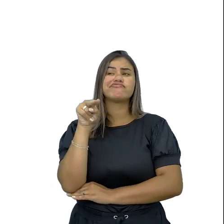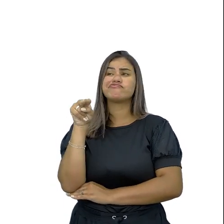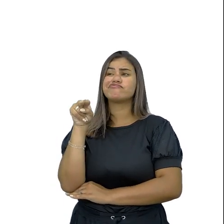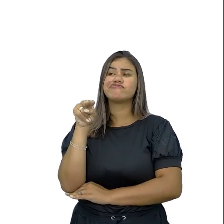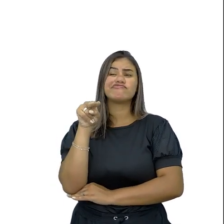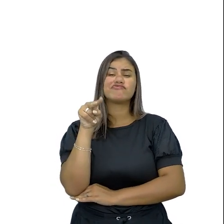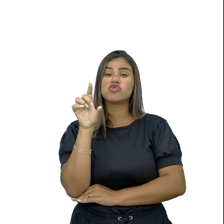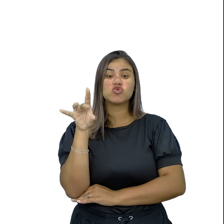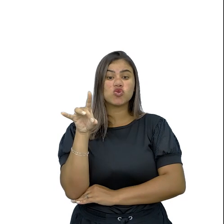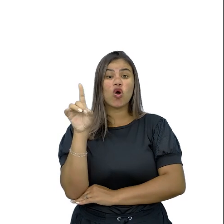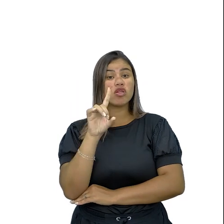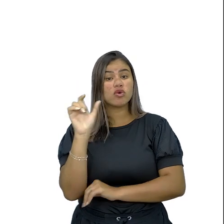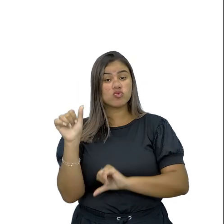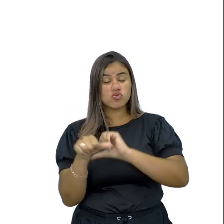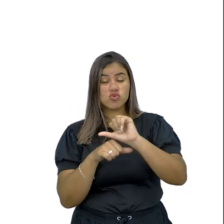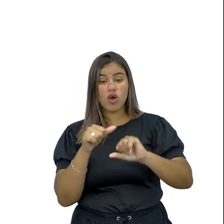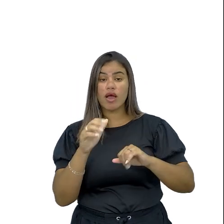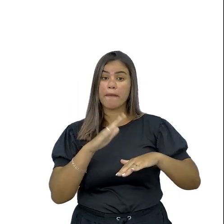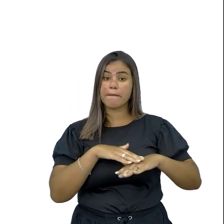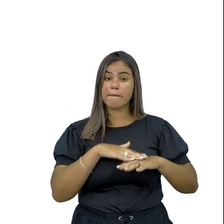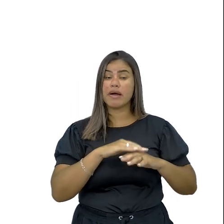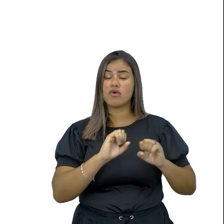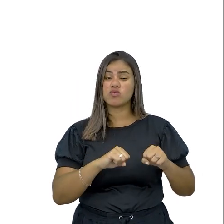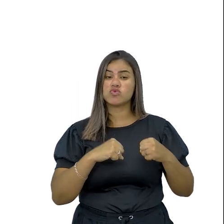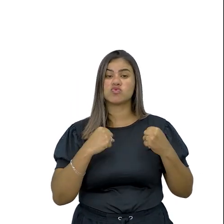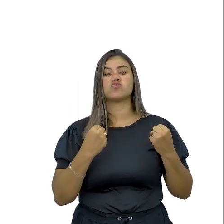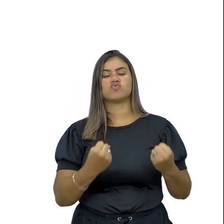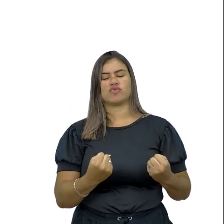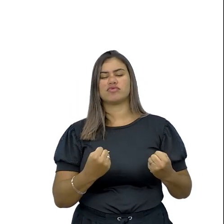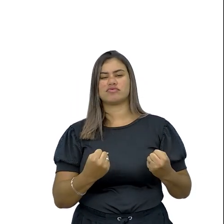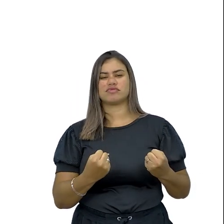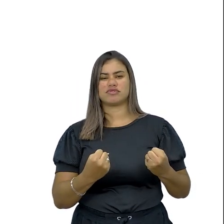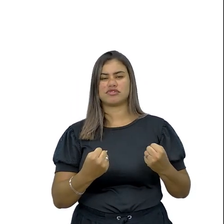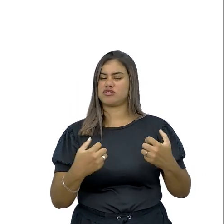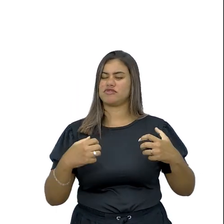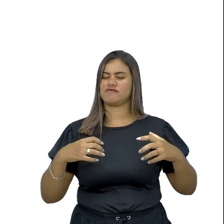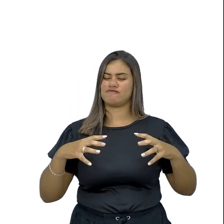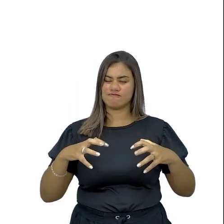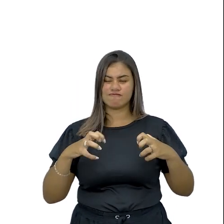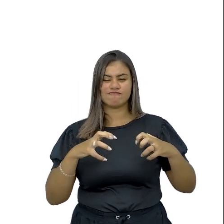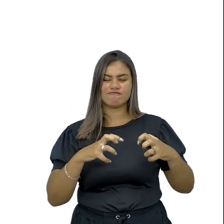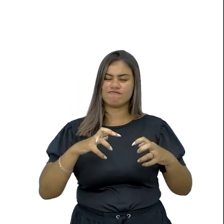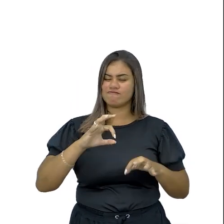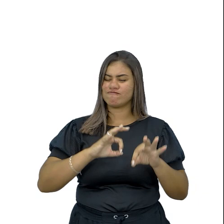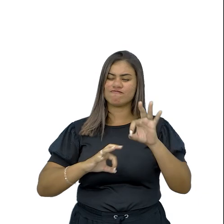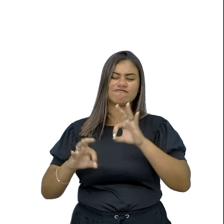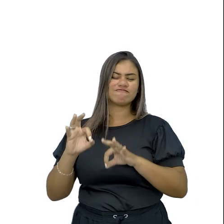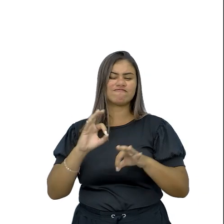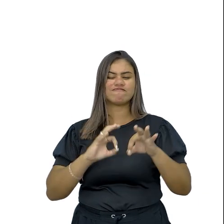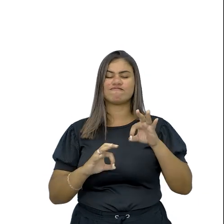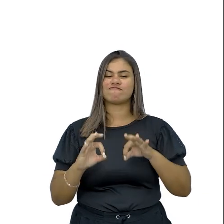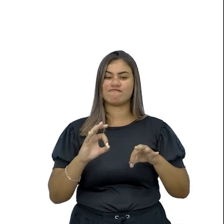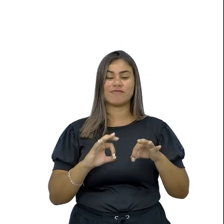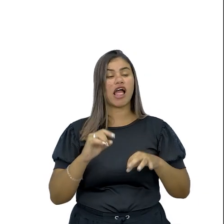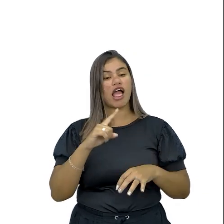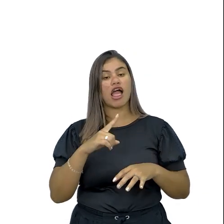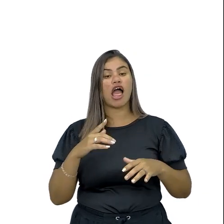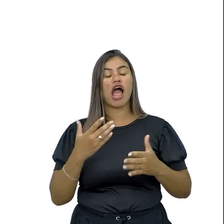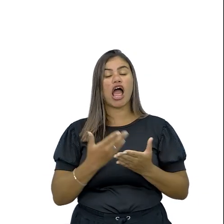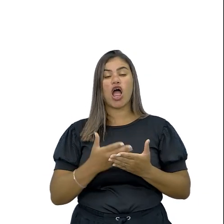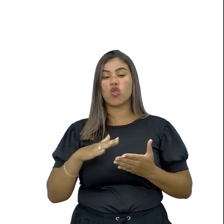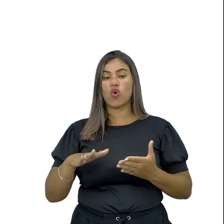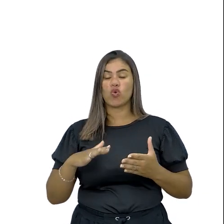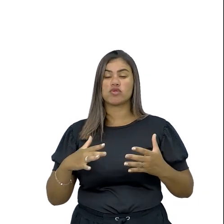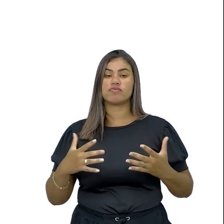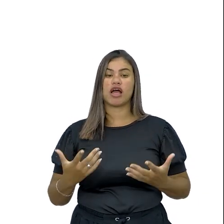um ator daquilo que está acontecendo, né? Entrar em cena de fato, colocar a mão na massa, que ele de fato tenha uma postura